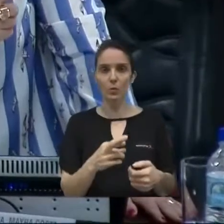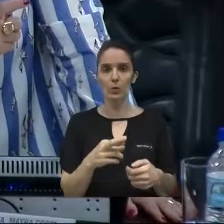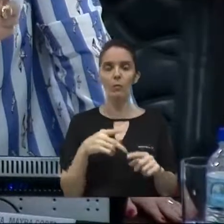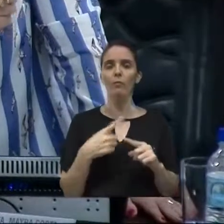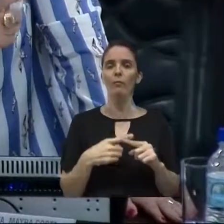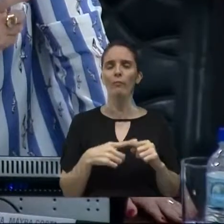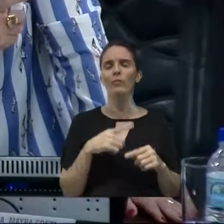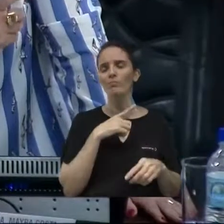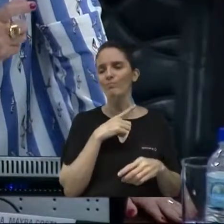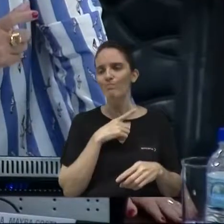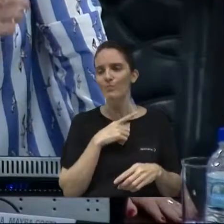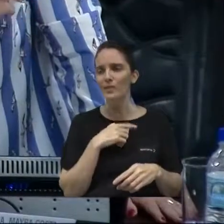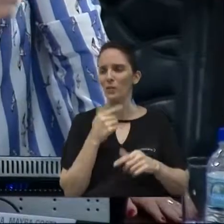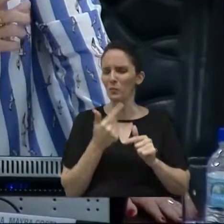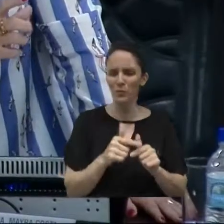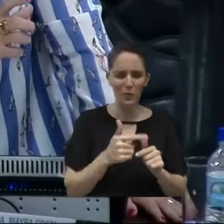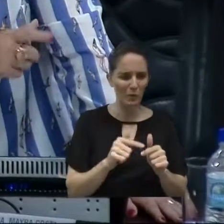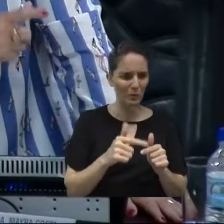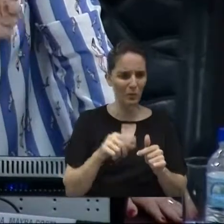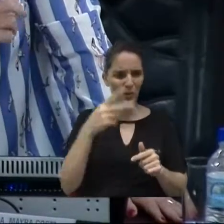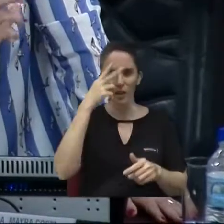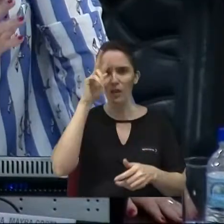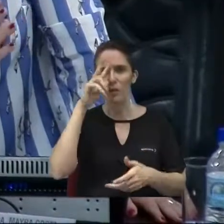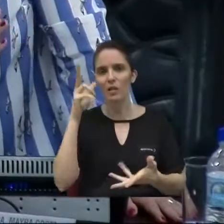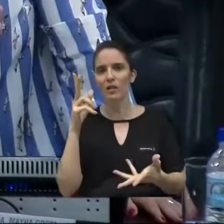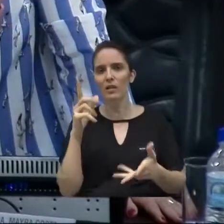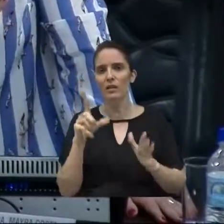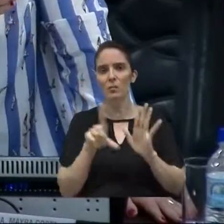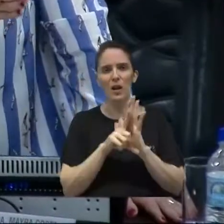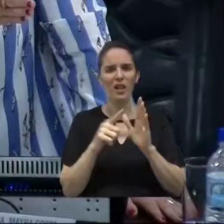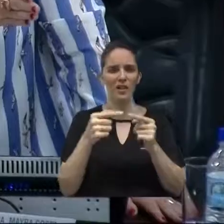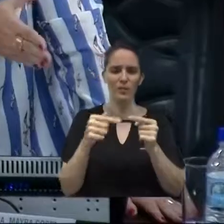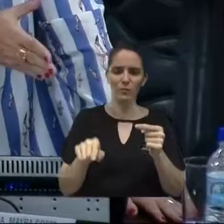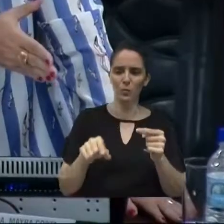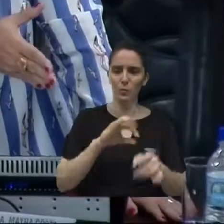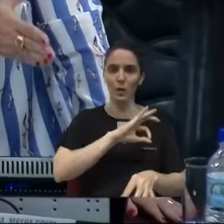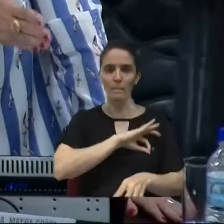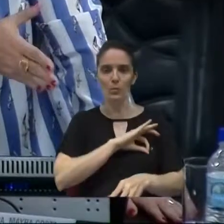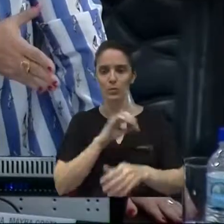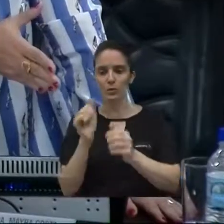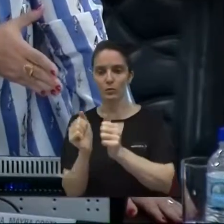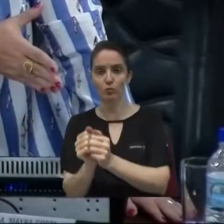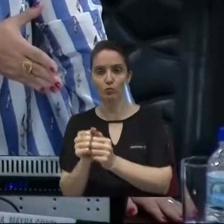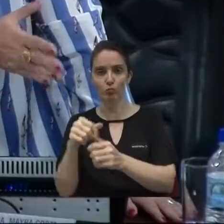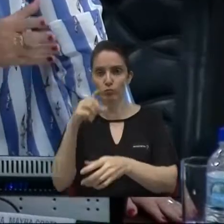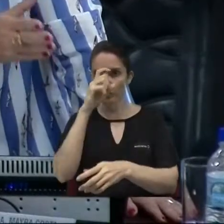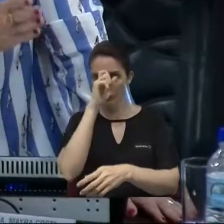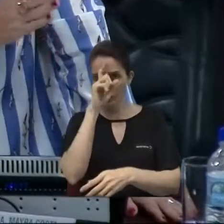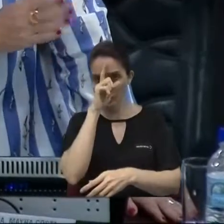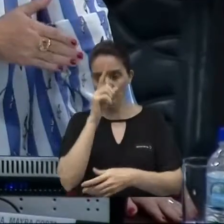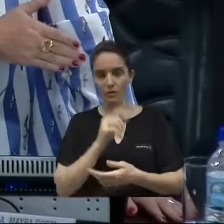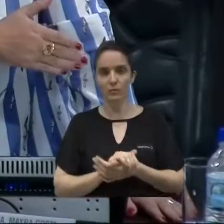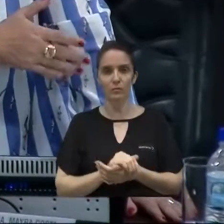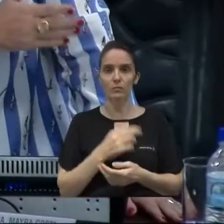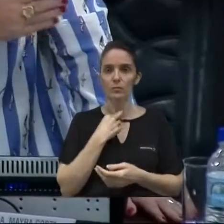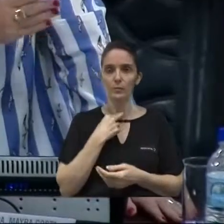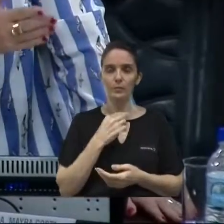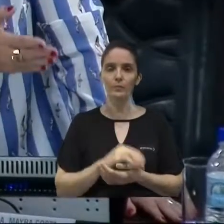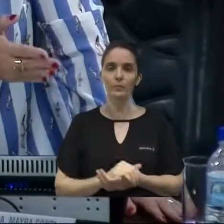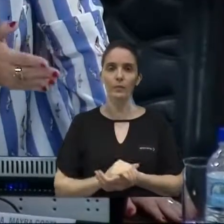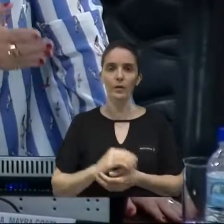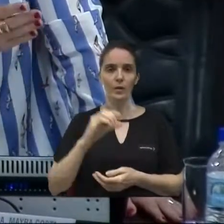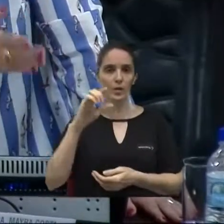existe algum obstáculo legal de não poder ficar dentro do hospital, tanto a